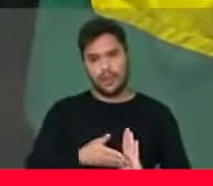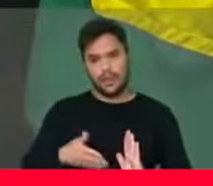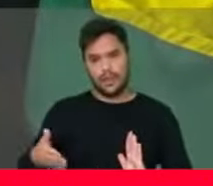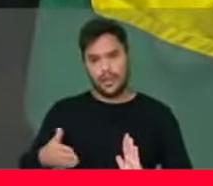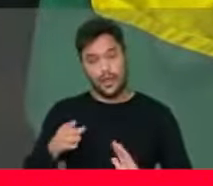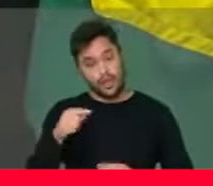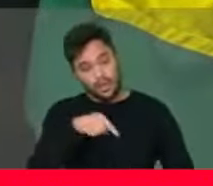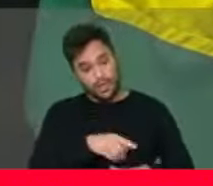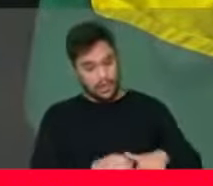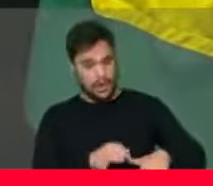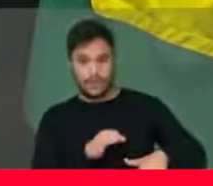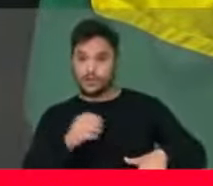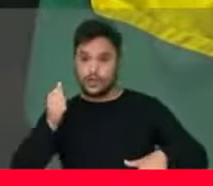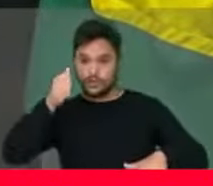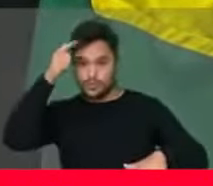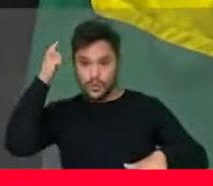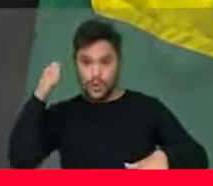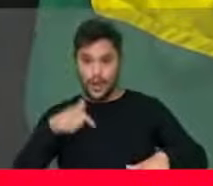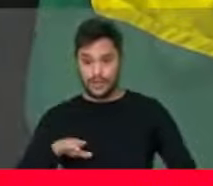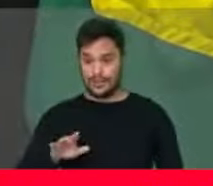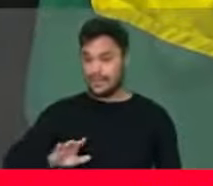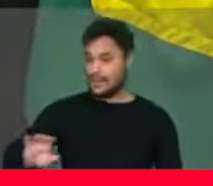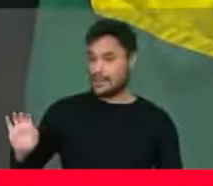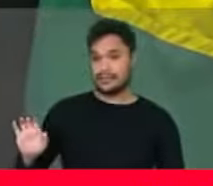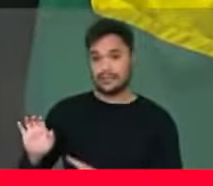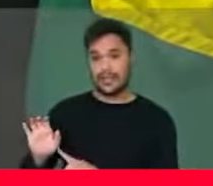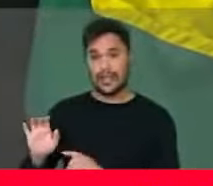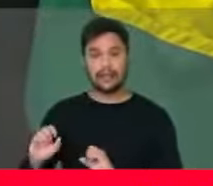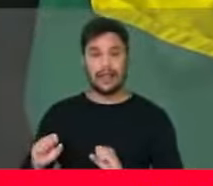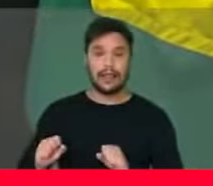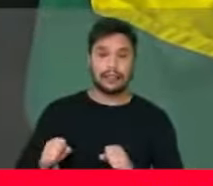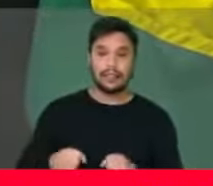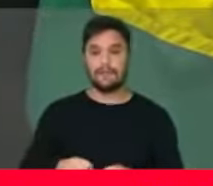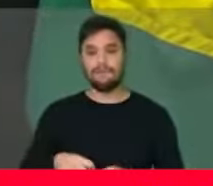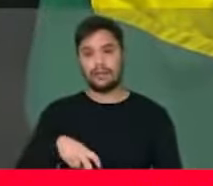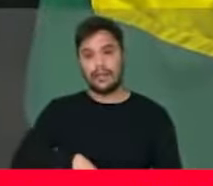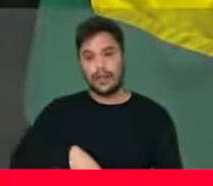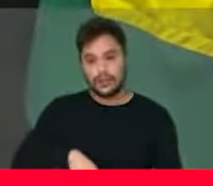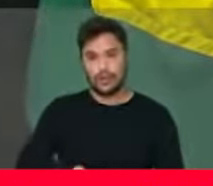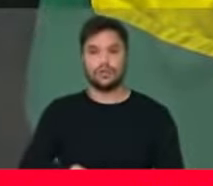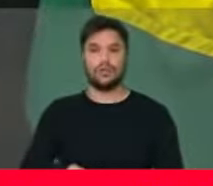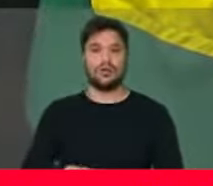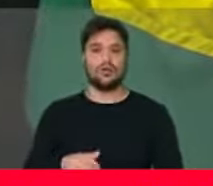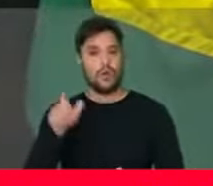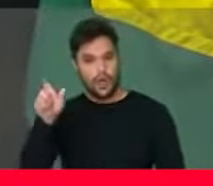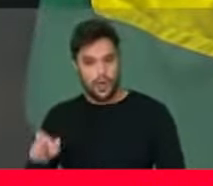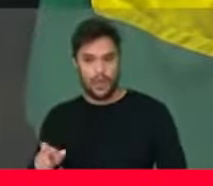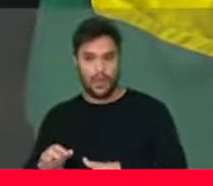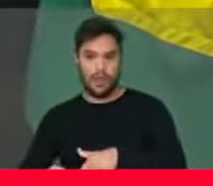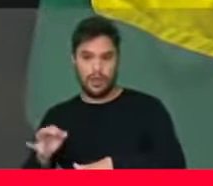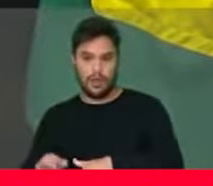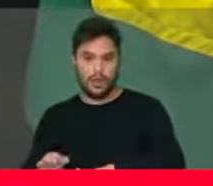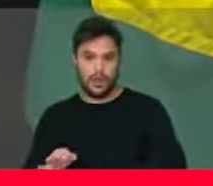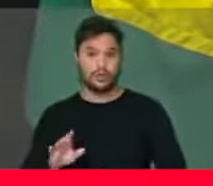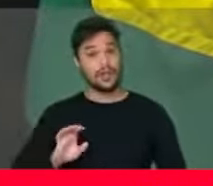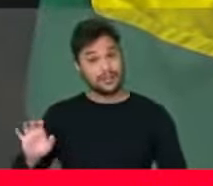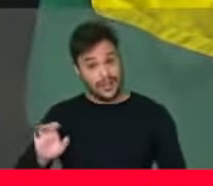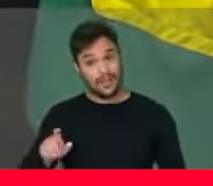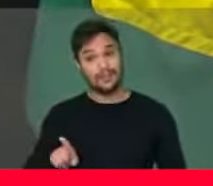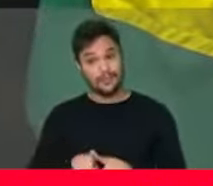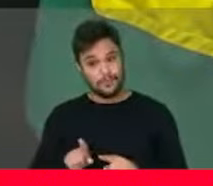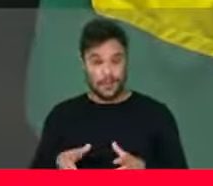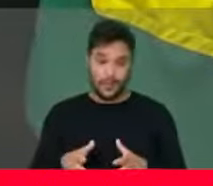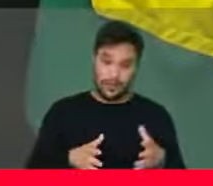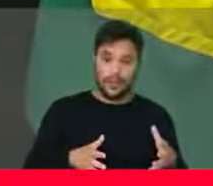de Moraes. E a esquerda defendendo a tortura e o torturador. E não só a esquerda, uma boa parcela